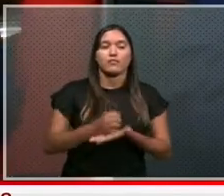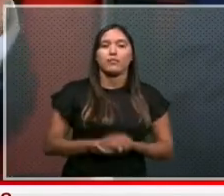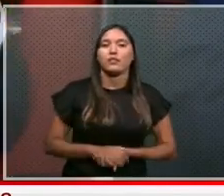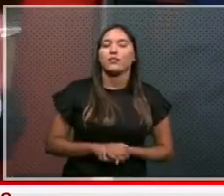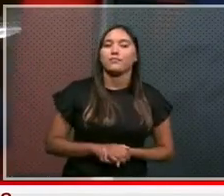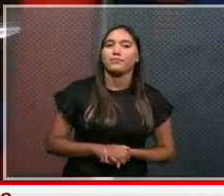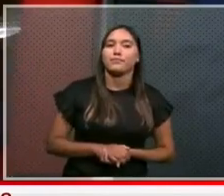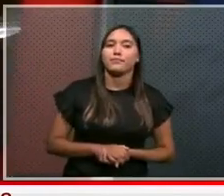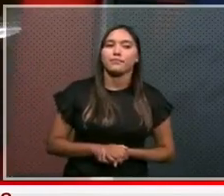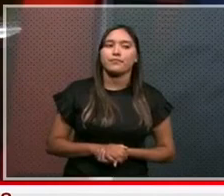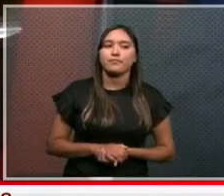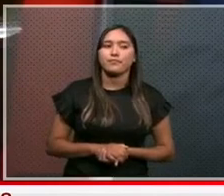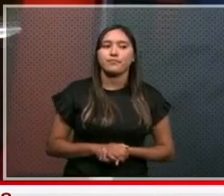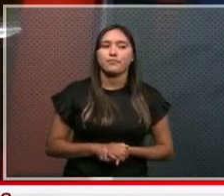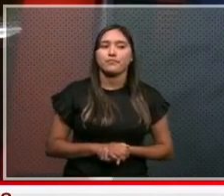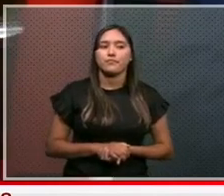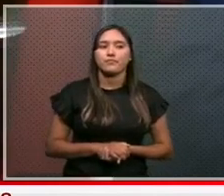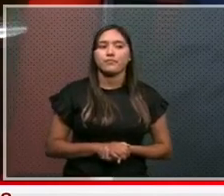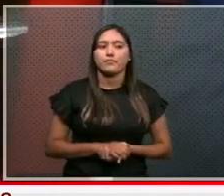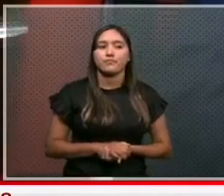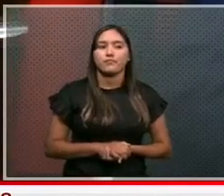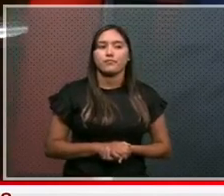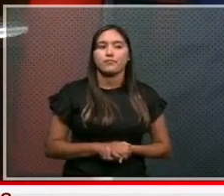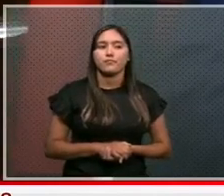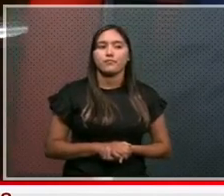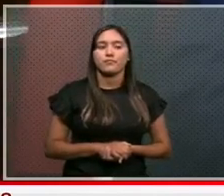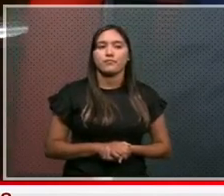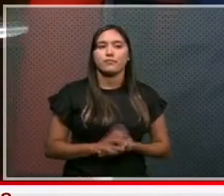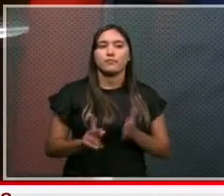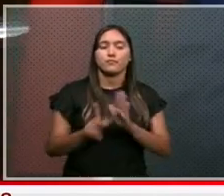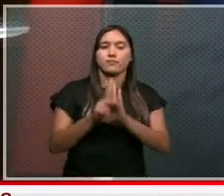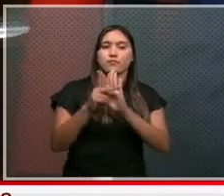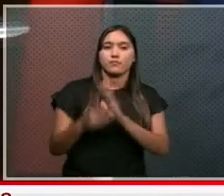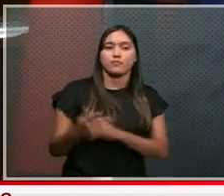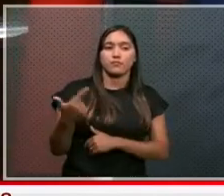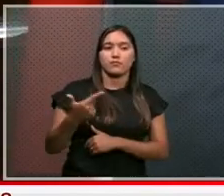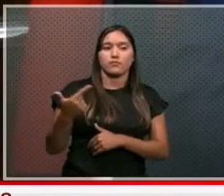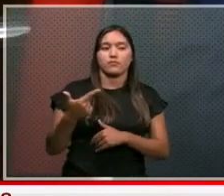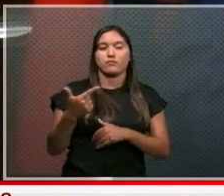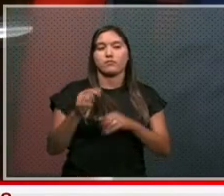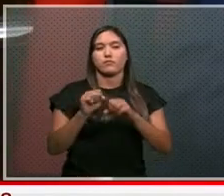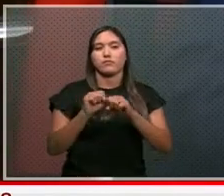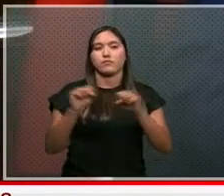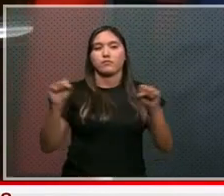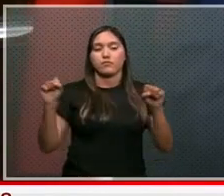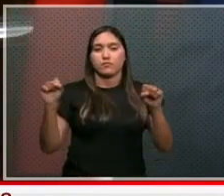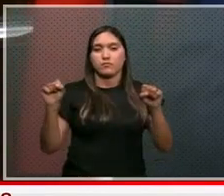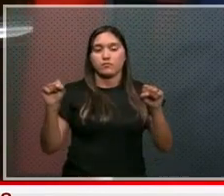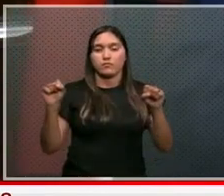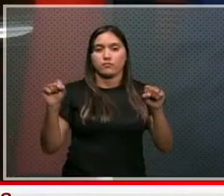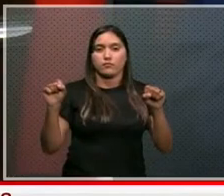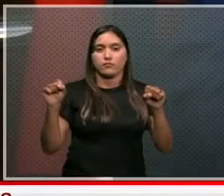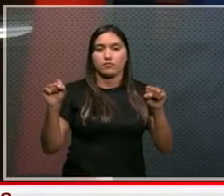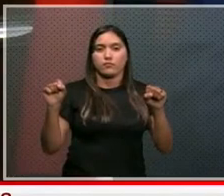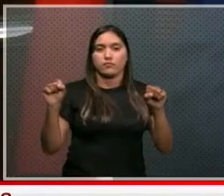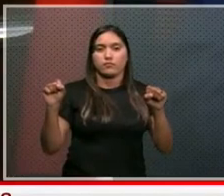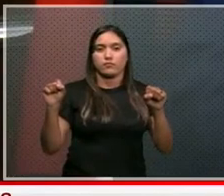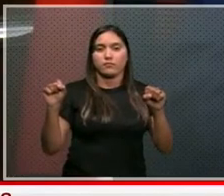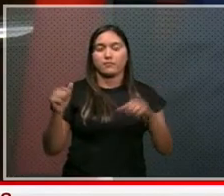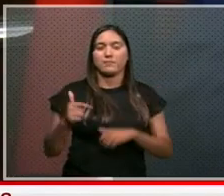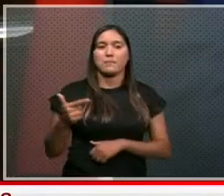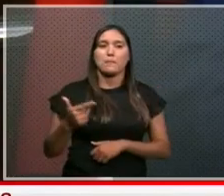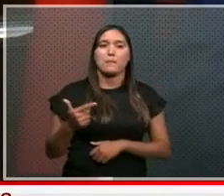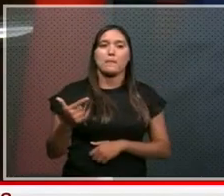nós acabamos de aprovar a minha ideia no segundo semestre porque eu tô realmente com uma agenda nesse primeiro semestre